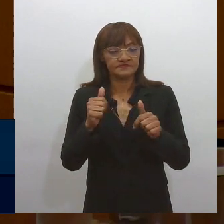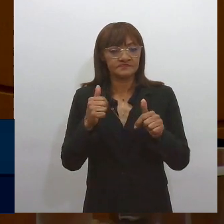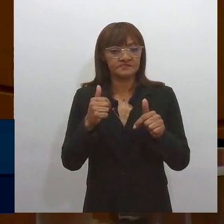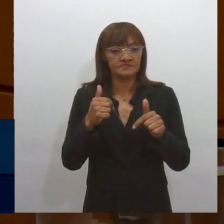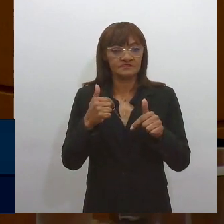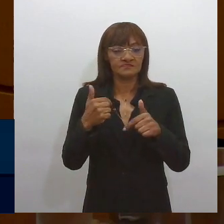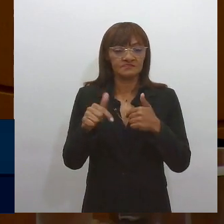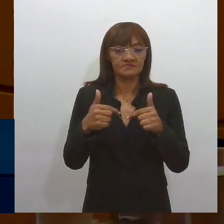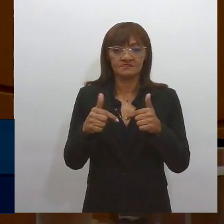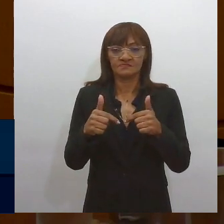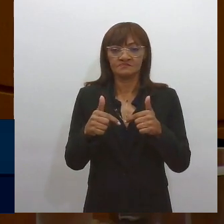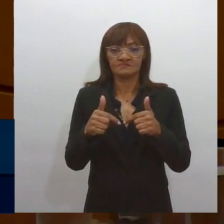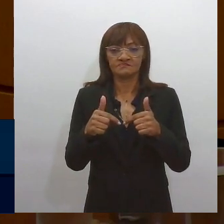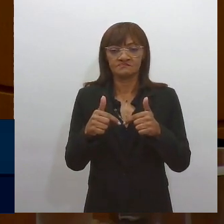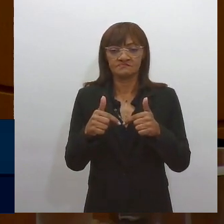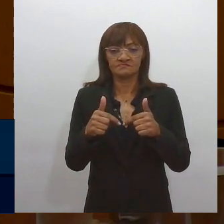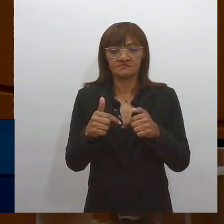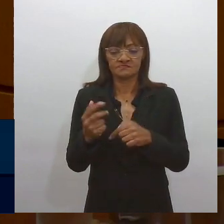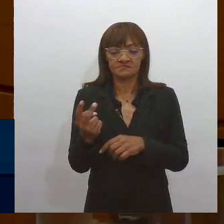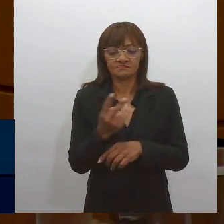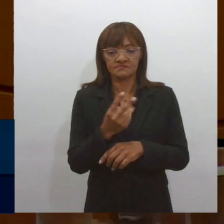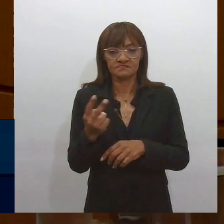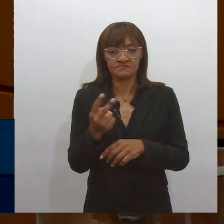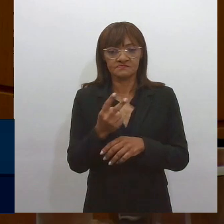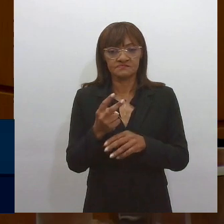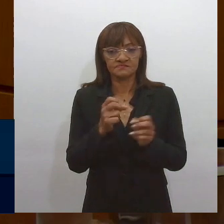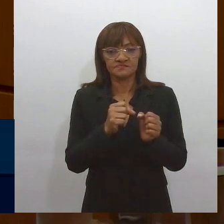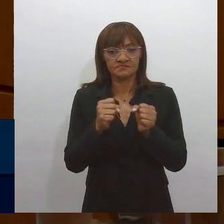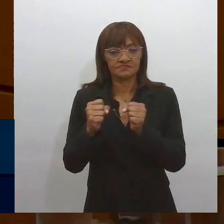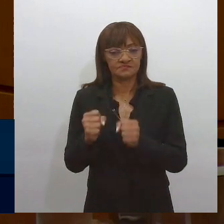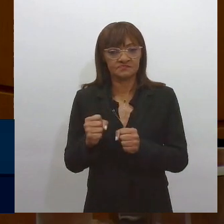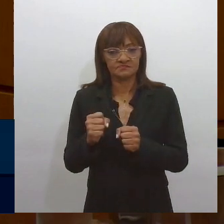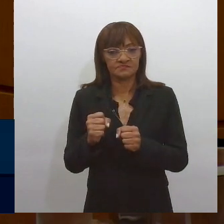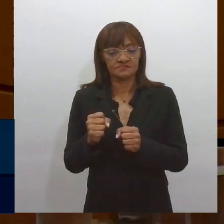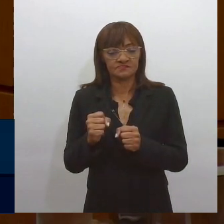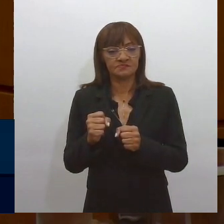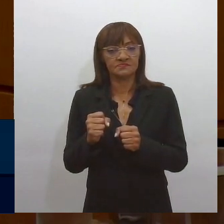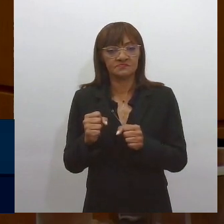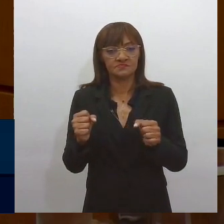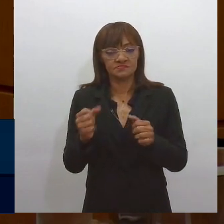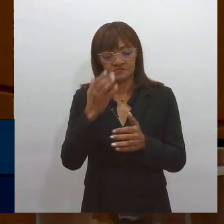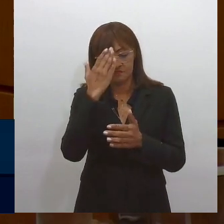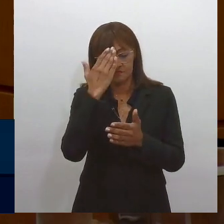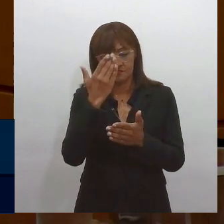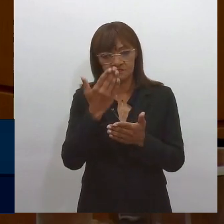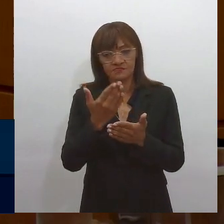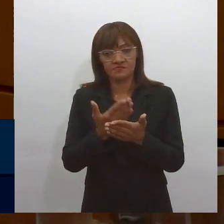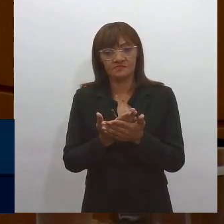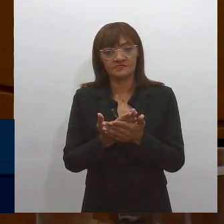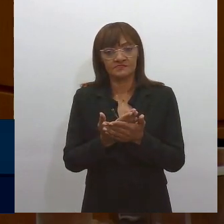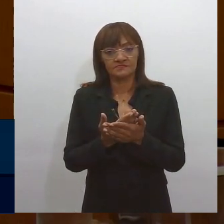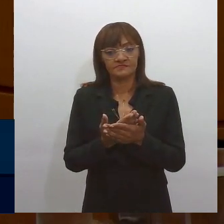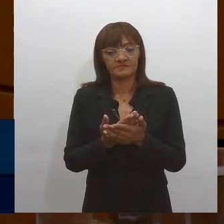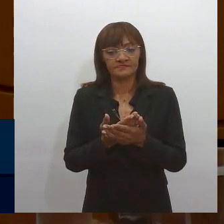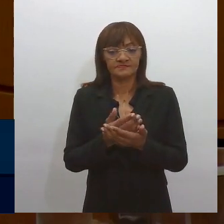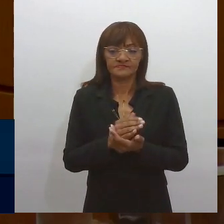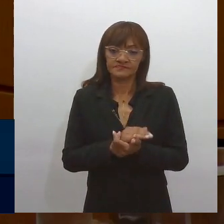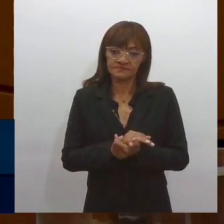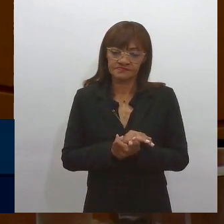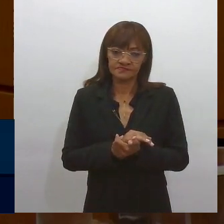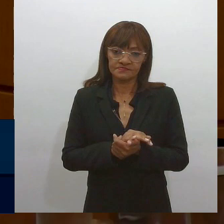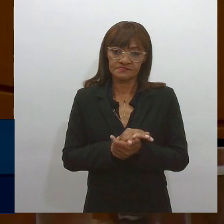tanto legislativo quanto executivo e a gente como eu disse fica feliz de